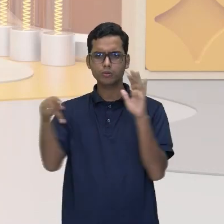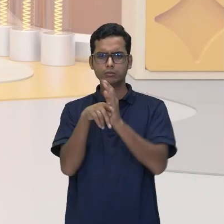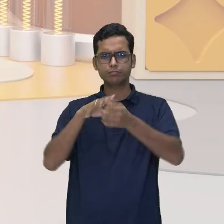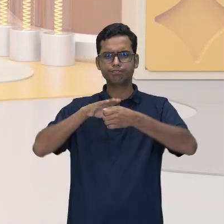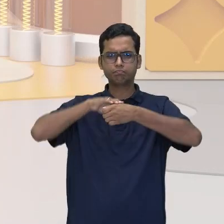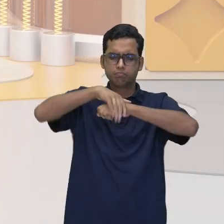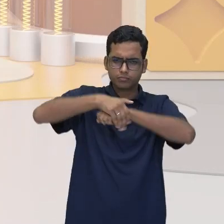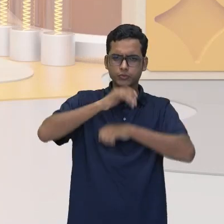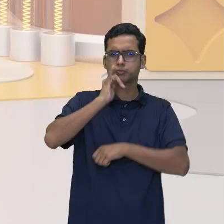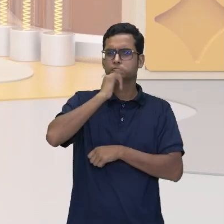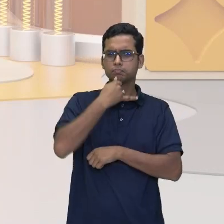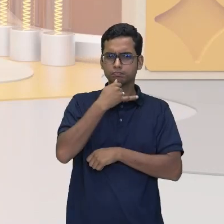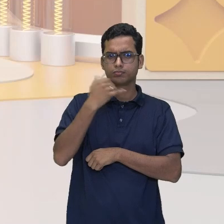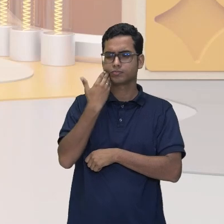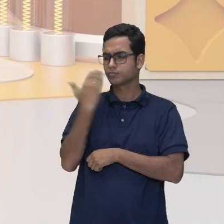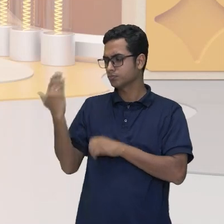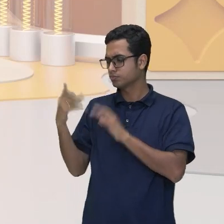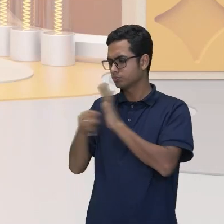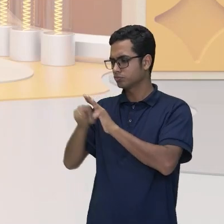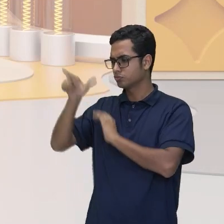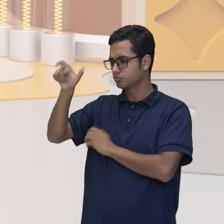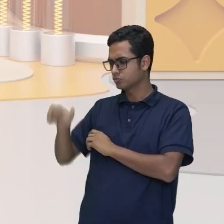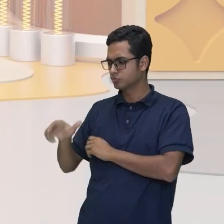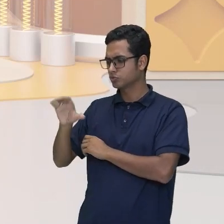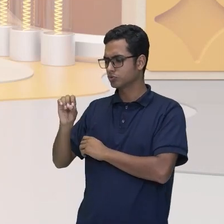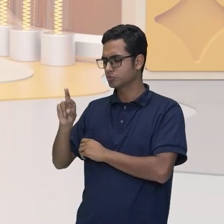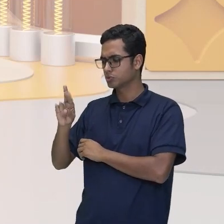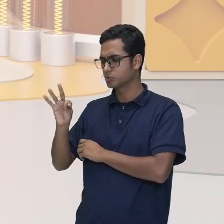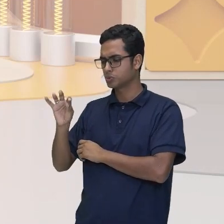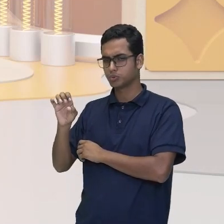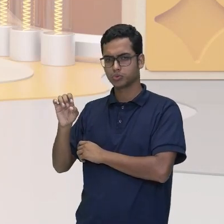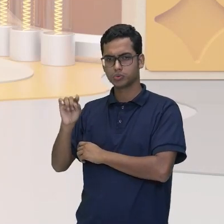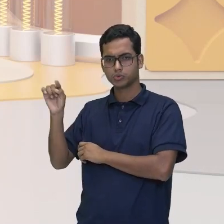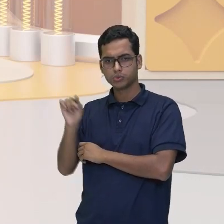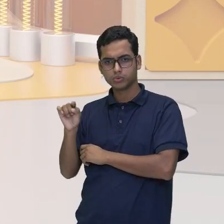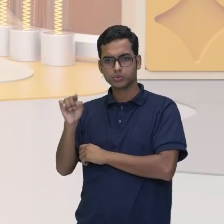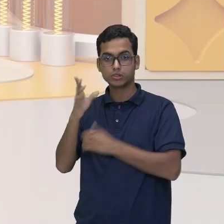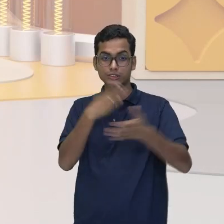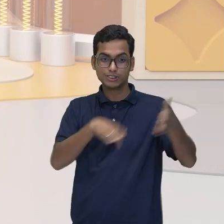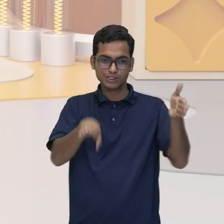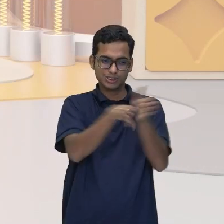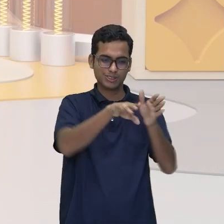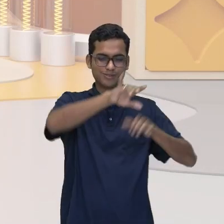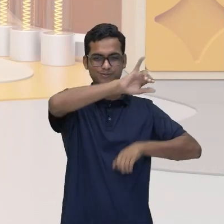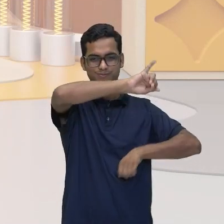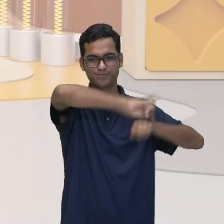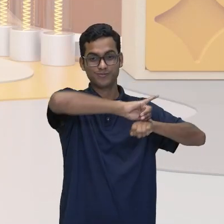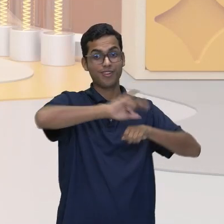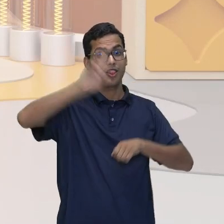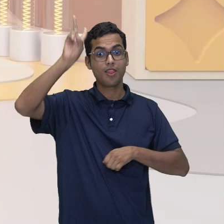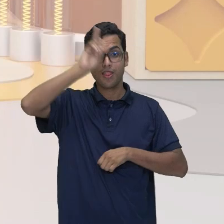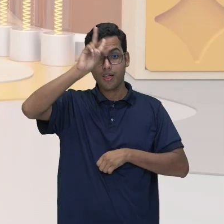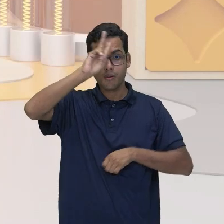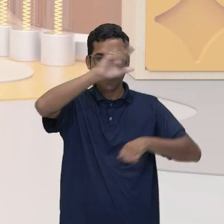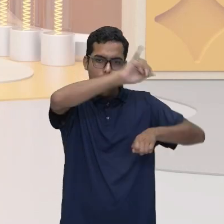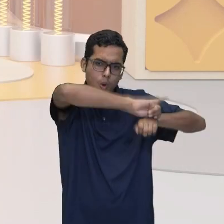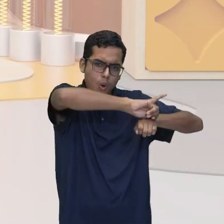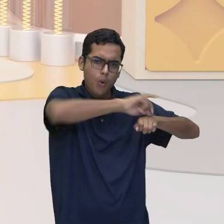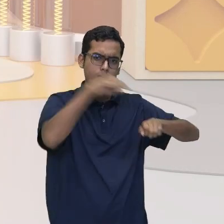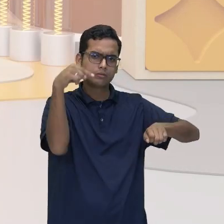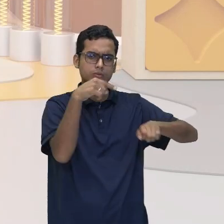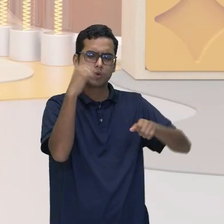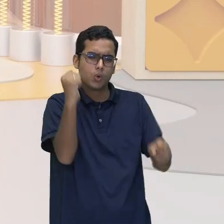nesse momento? Cortés, ele chega até a cidade de Tenochtitlan, lembrando que essa cidade ela